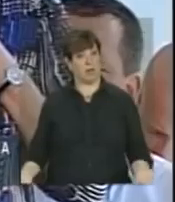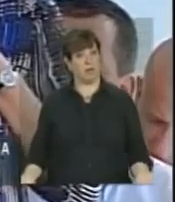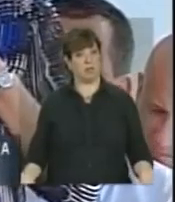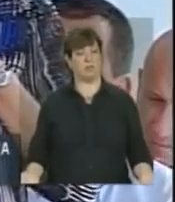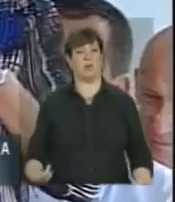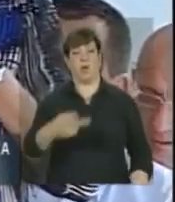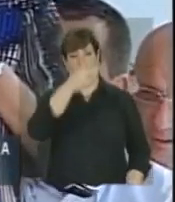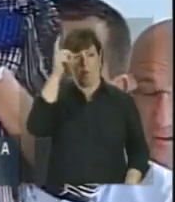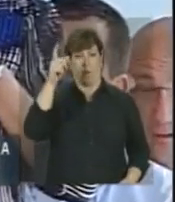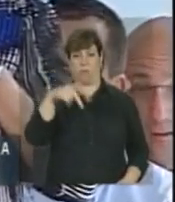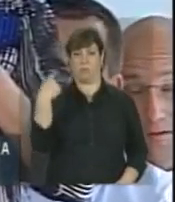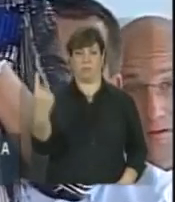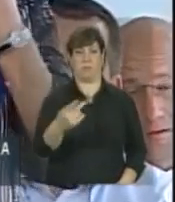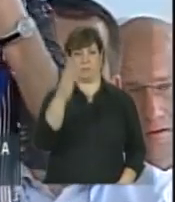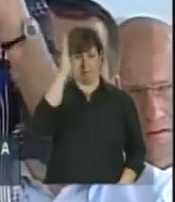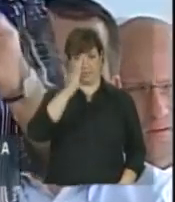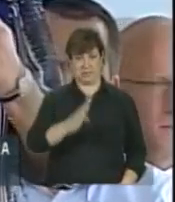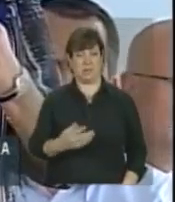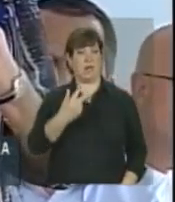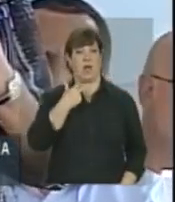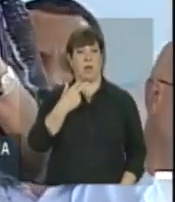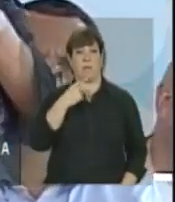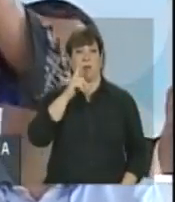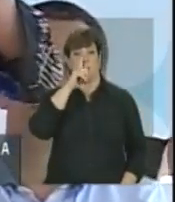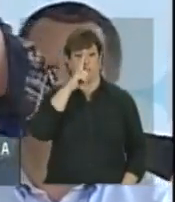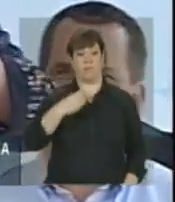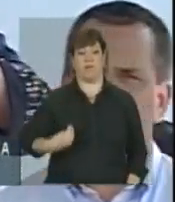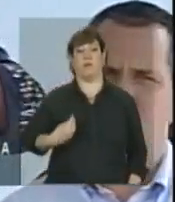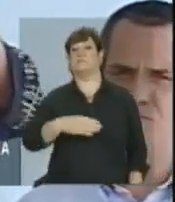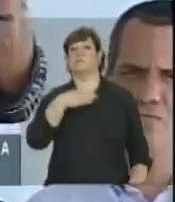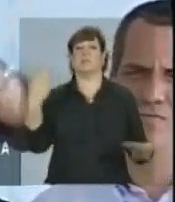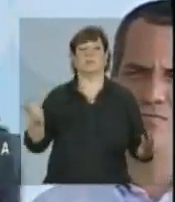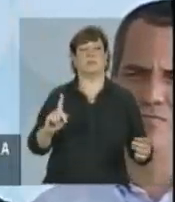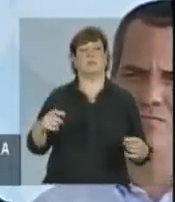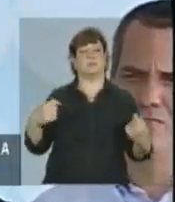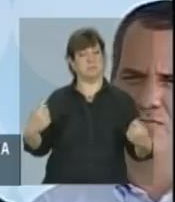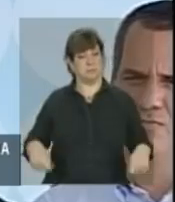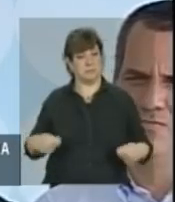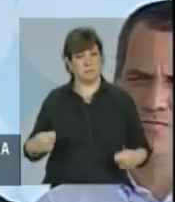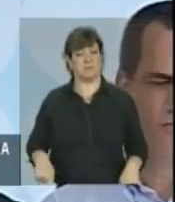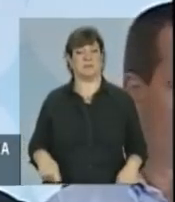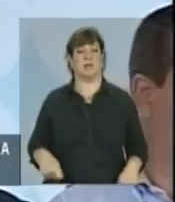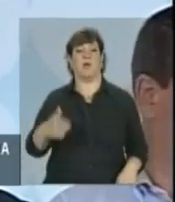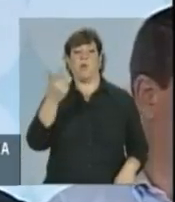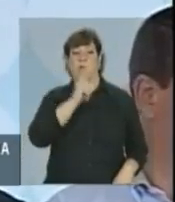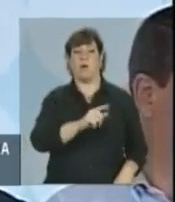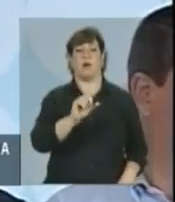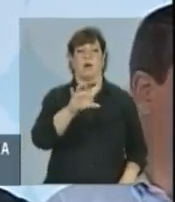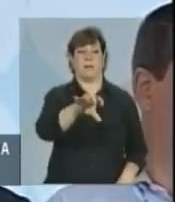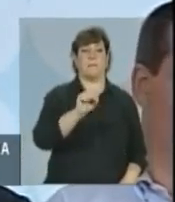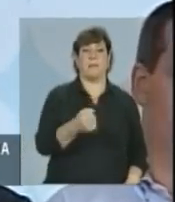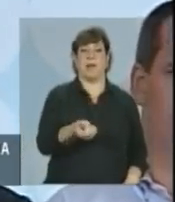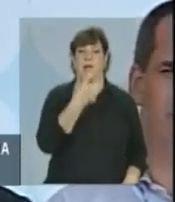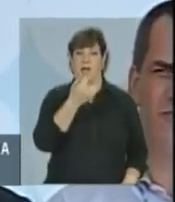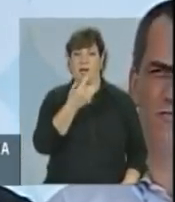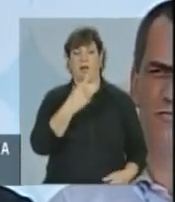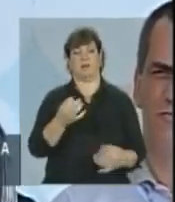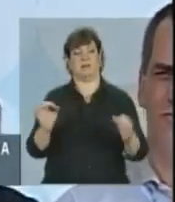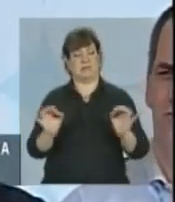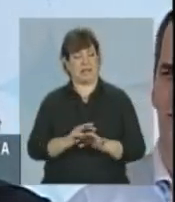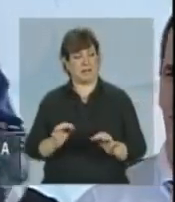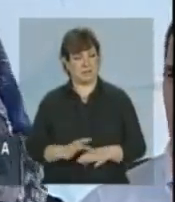povo brasileiro não pode correr risco de vida porque não tem acesso ao remédio. Eu queria dizer